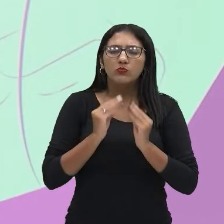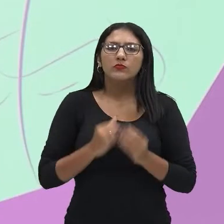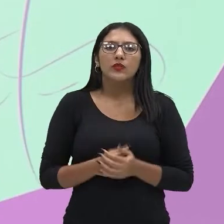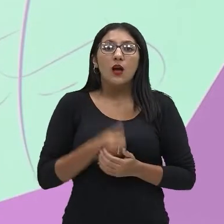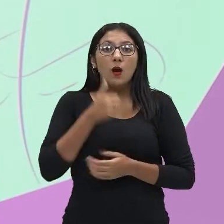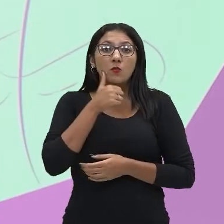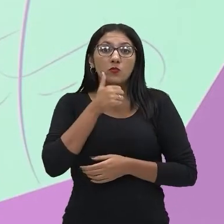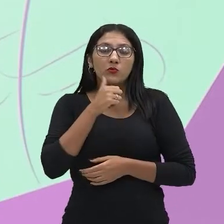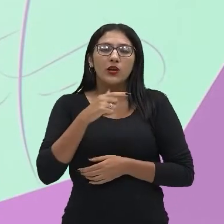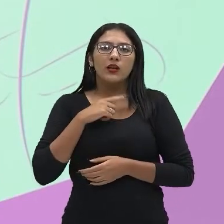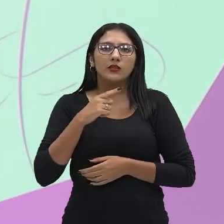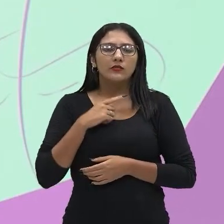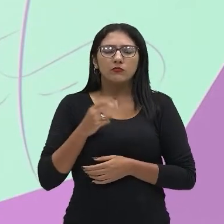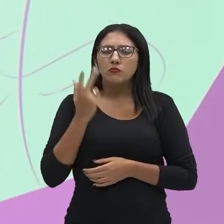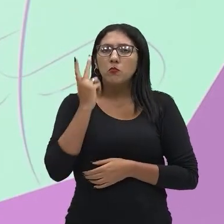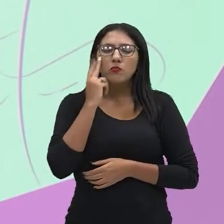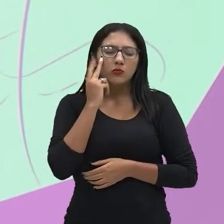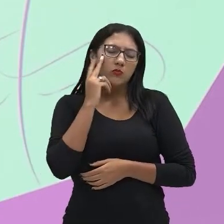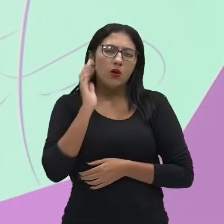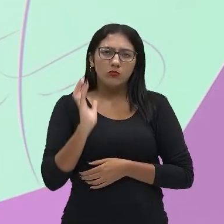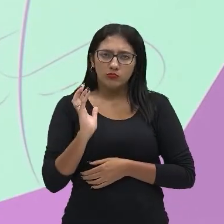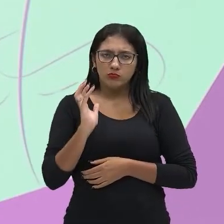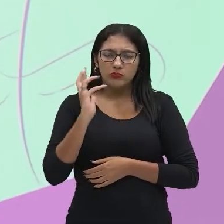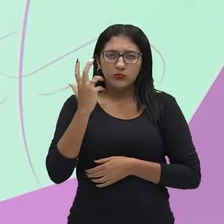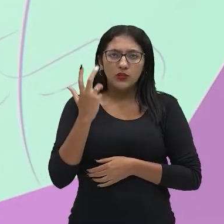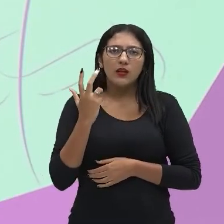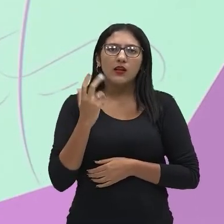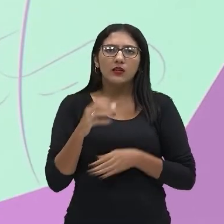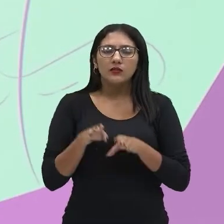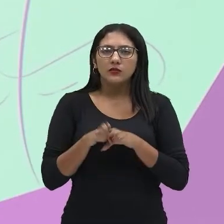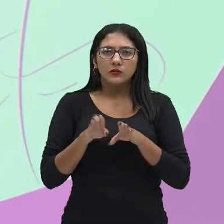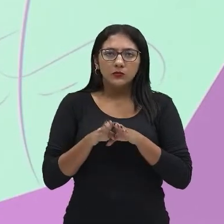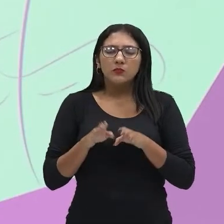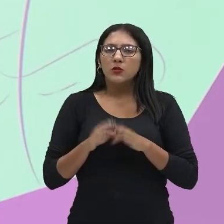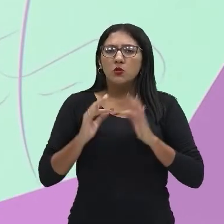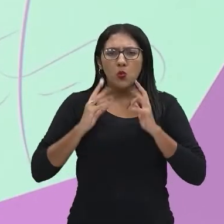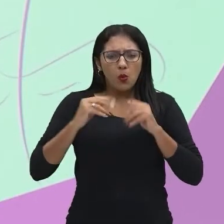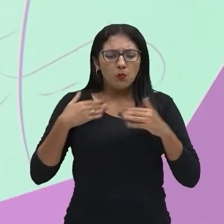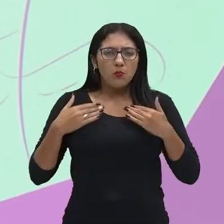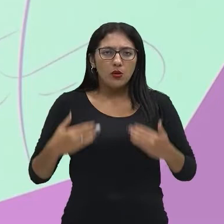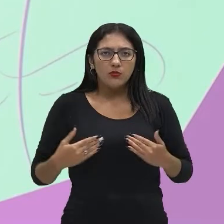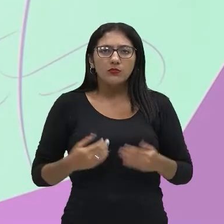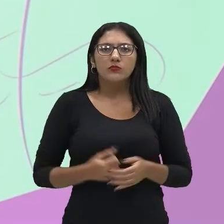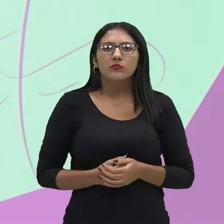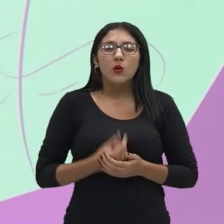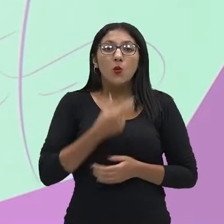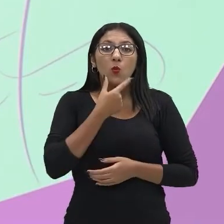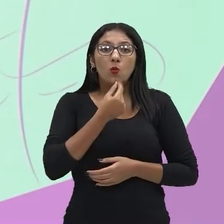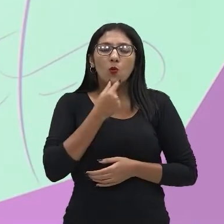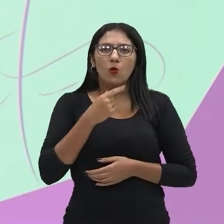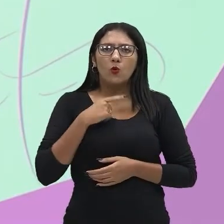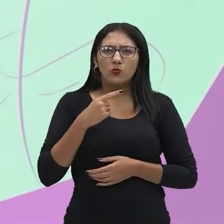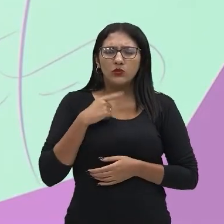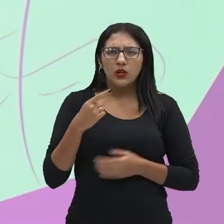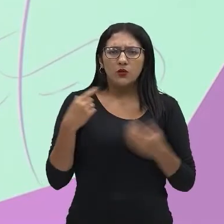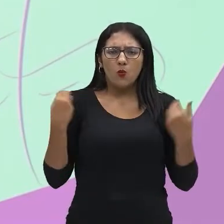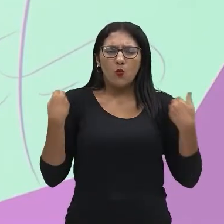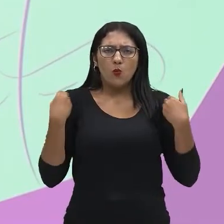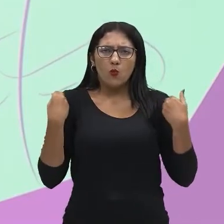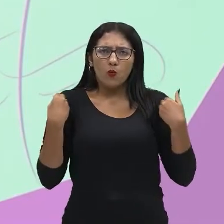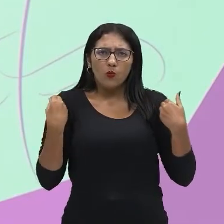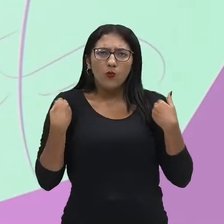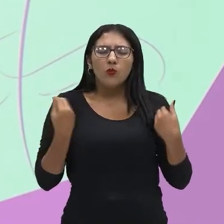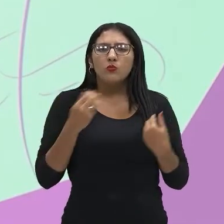ter o desenvolvimento normalmente, né, das axilas e na região genital. Os homens, eles têm o formato do corpo, assim, os ombros, né,